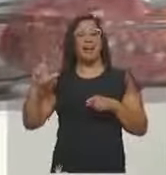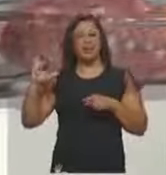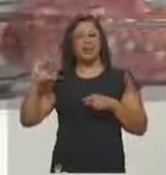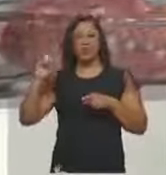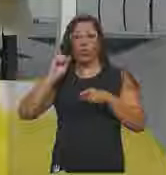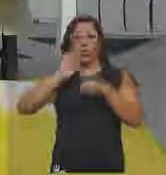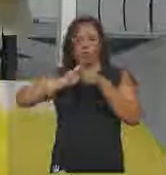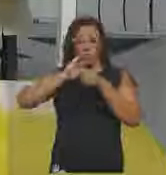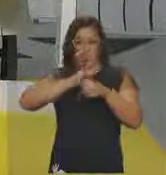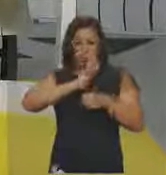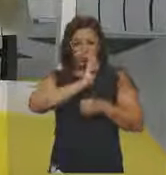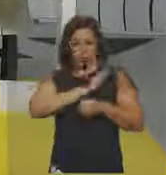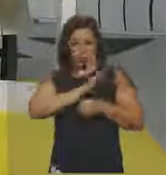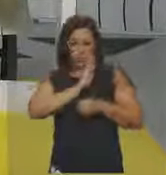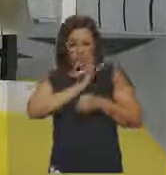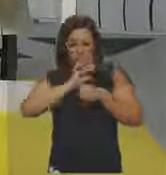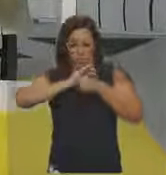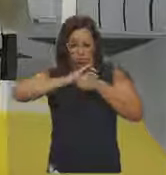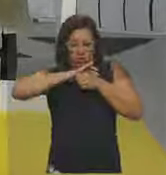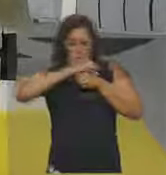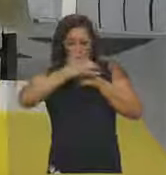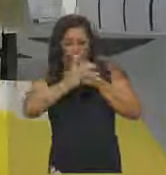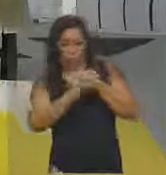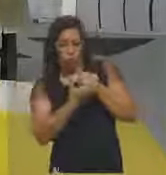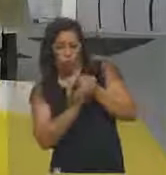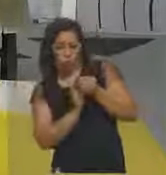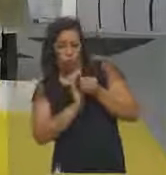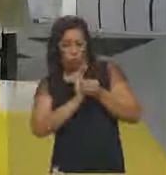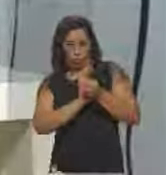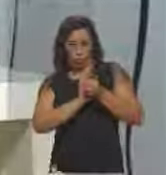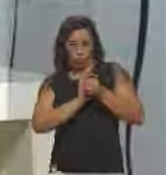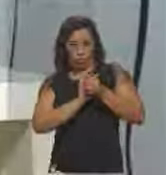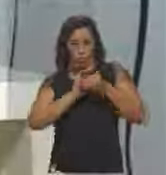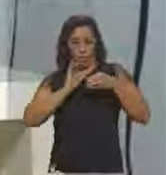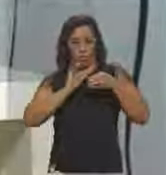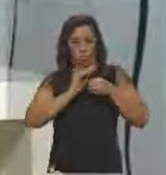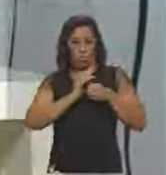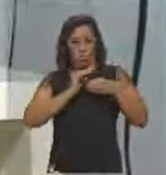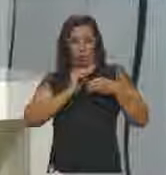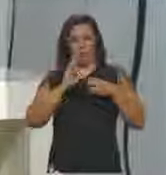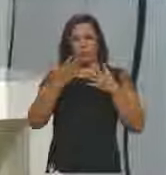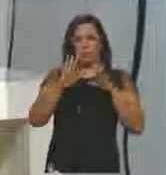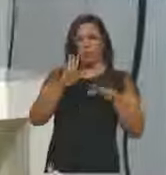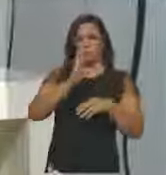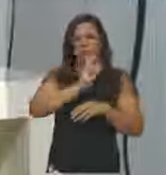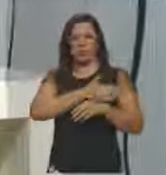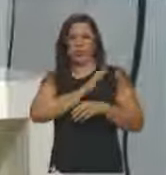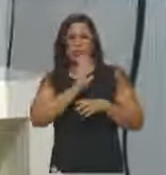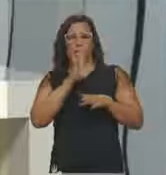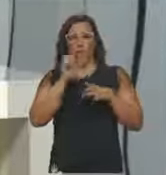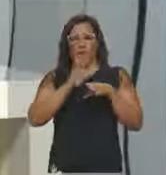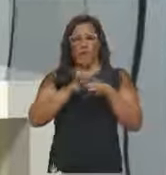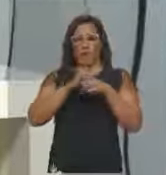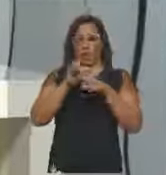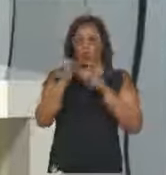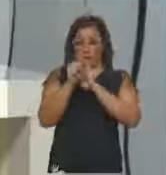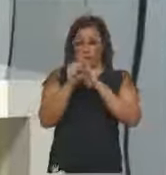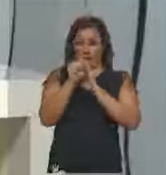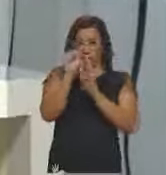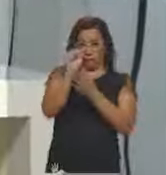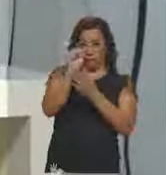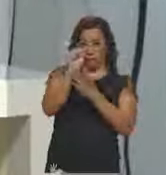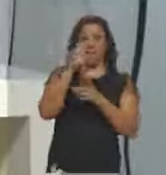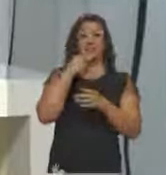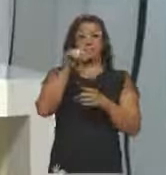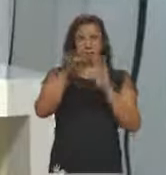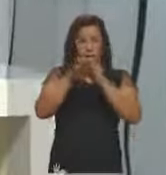coração. Falei para você na aula passada também que o nosso coração tem aproximadamente o tamanho da nossa mão fechada. Se